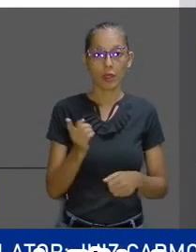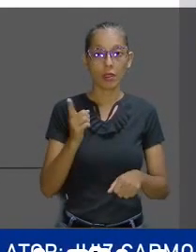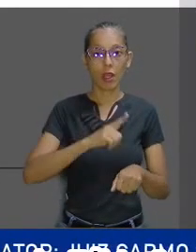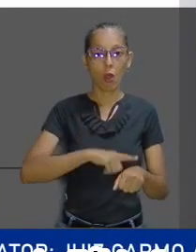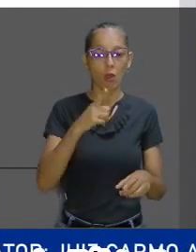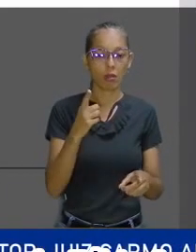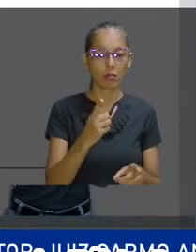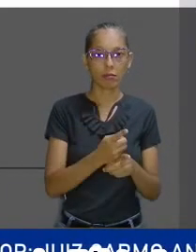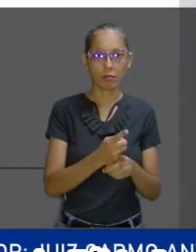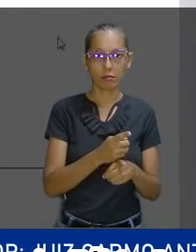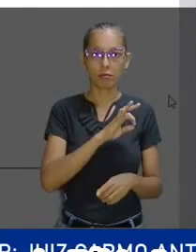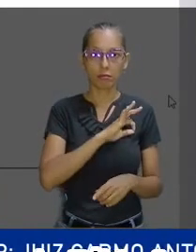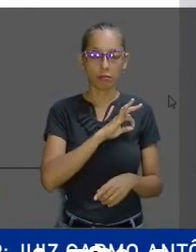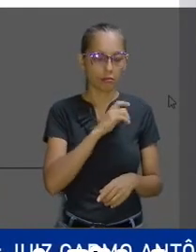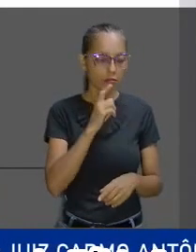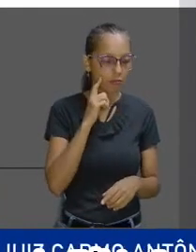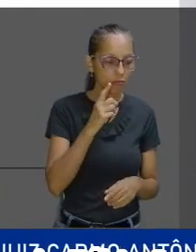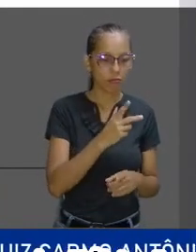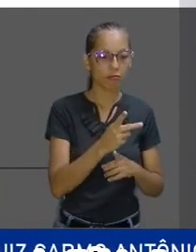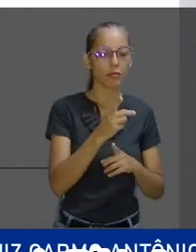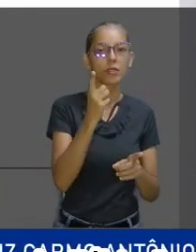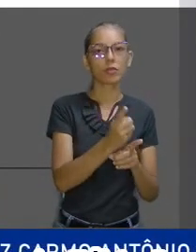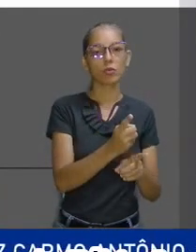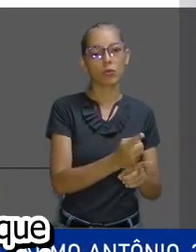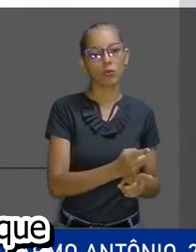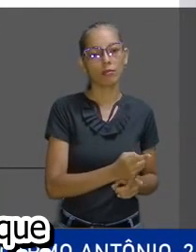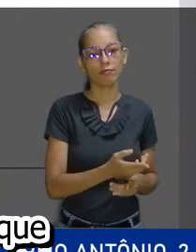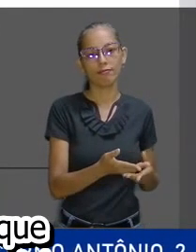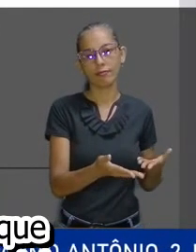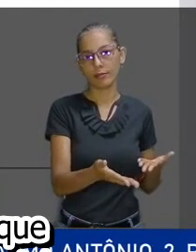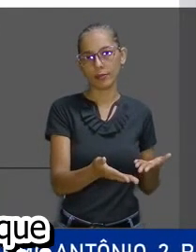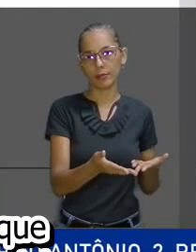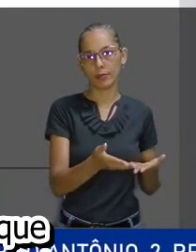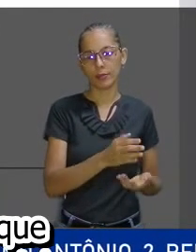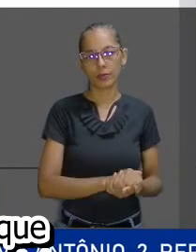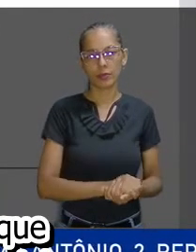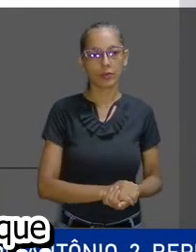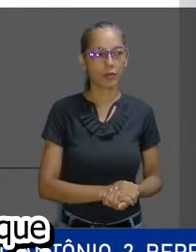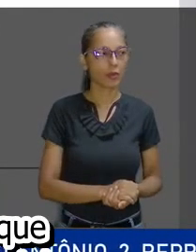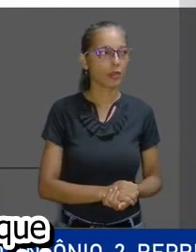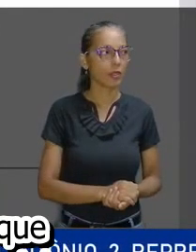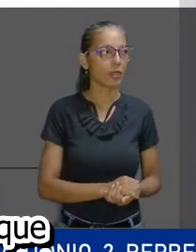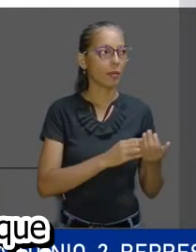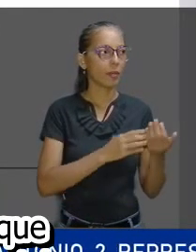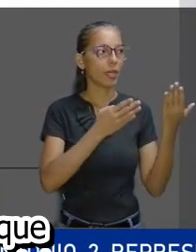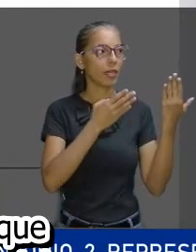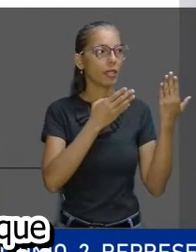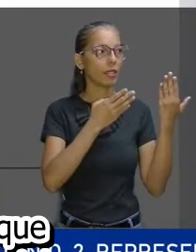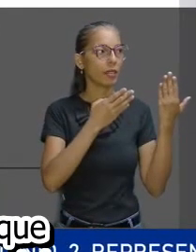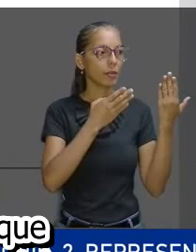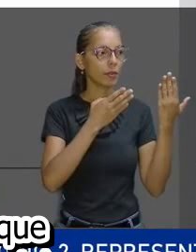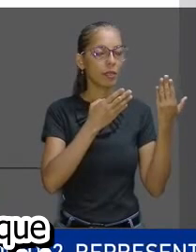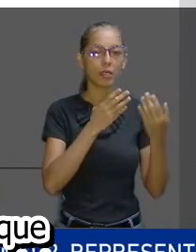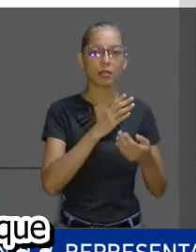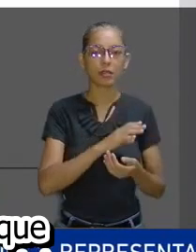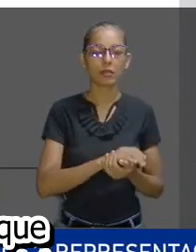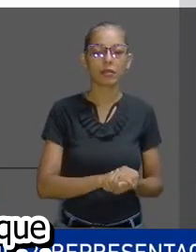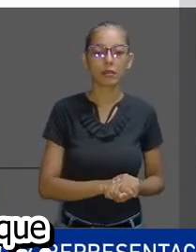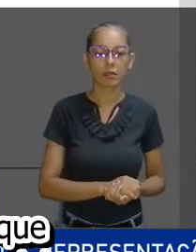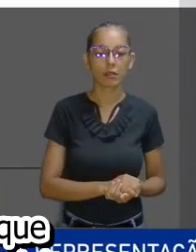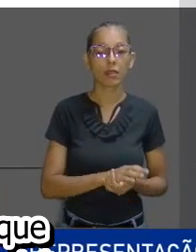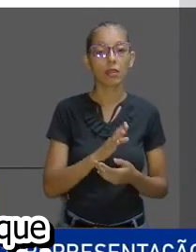que, com a revista do veículo, o material de campanha de Fábio Jucá foi encontrado embaixo do banco do motorista, o que revela o intuito dos investigados